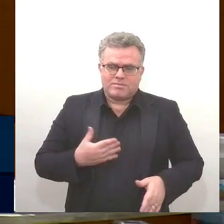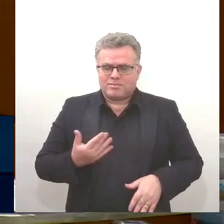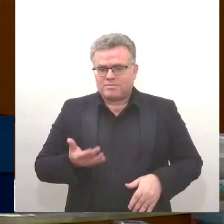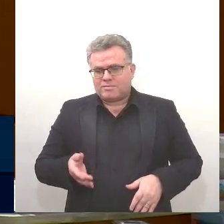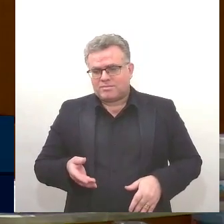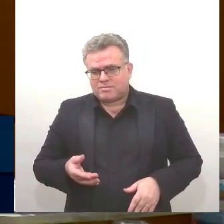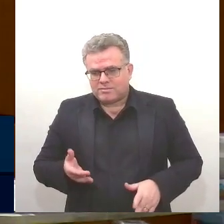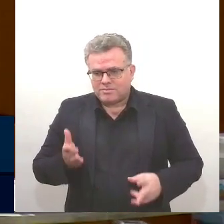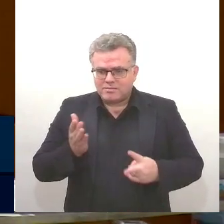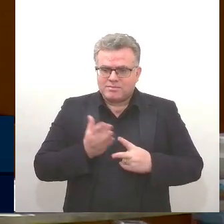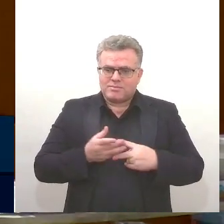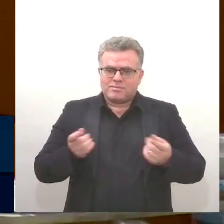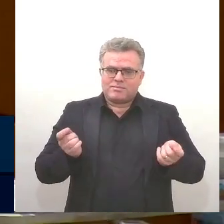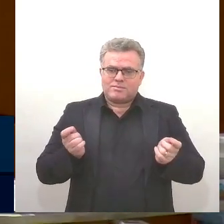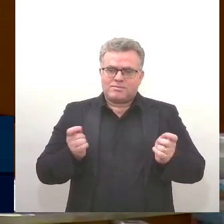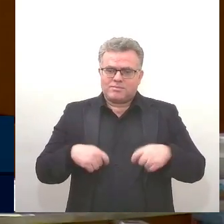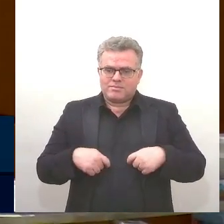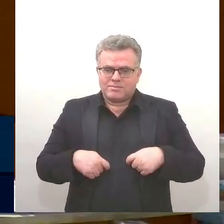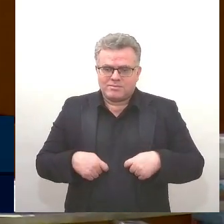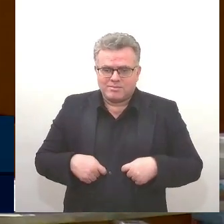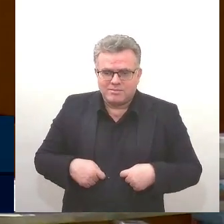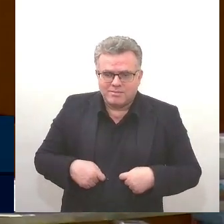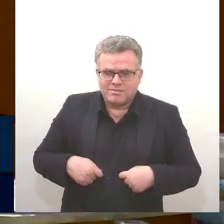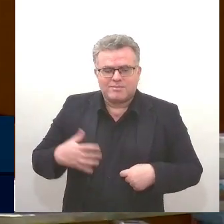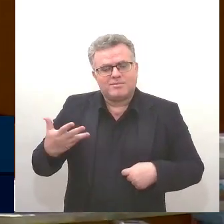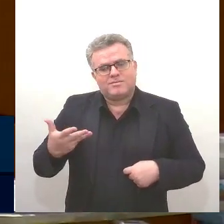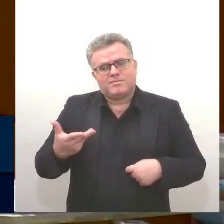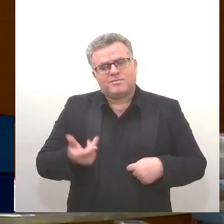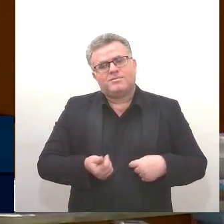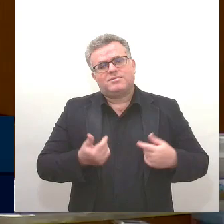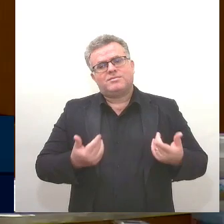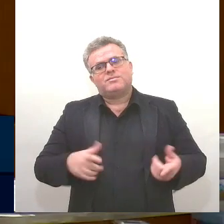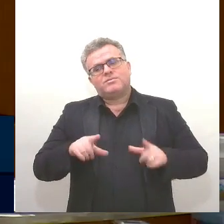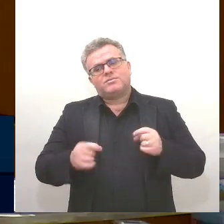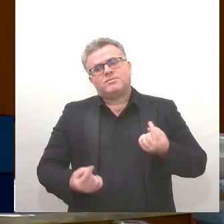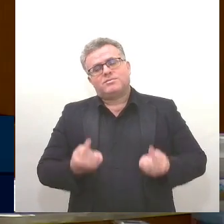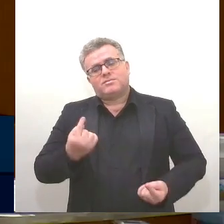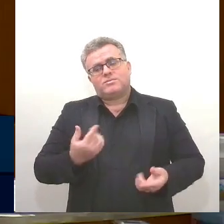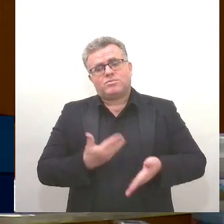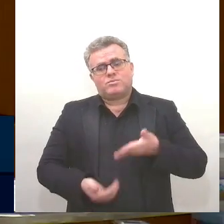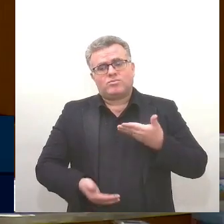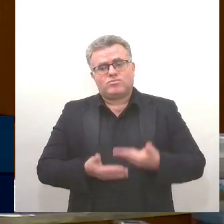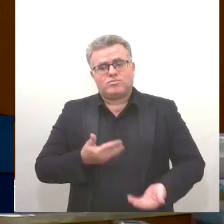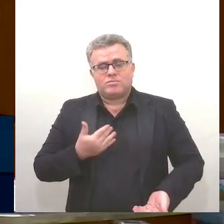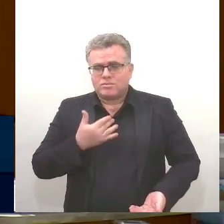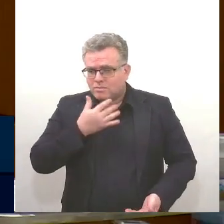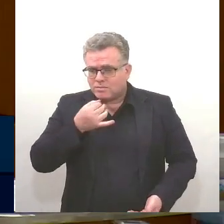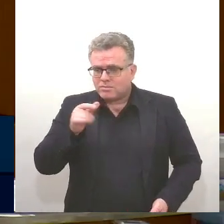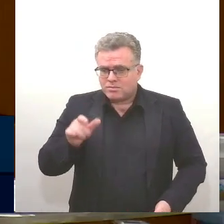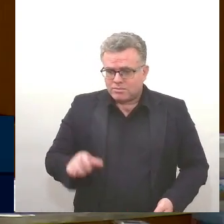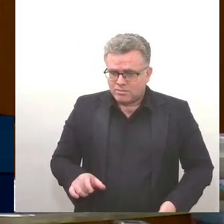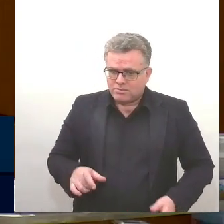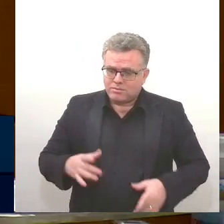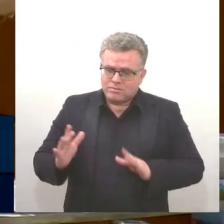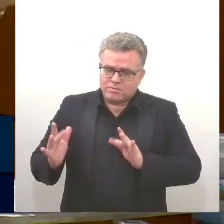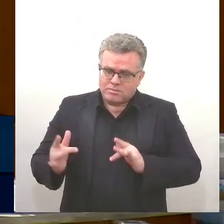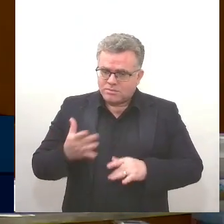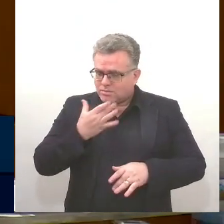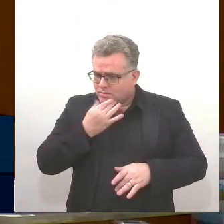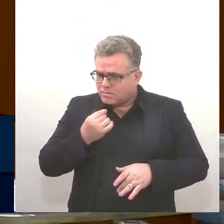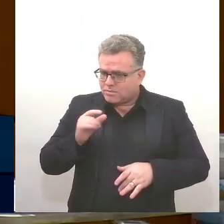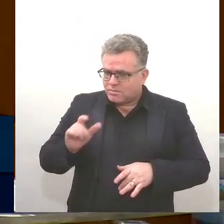capacidade maravilhosa de poder se relacionar tanto com pessoas do mesmo gênero né no caso